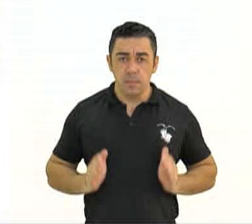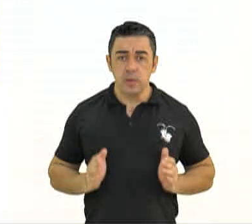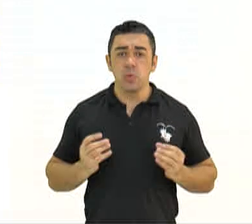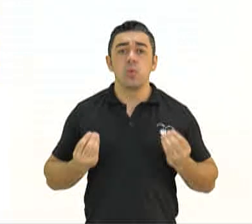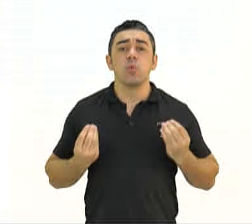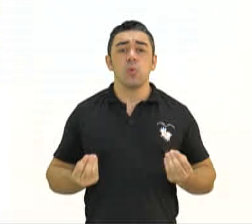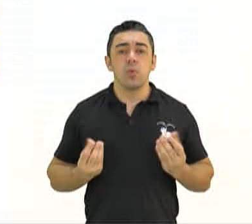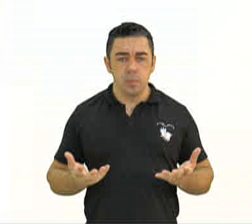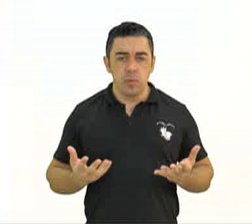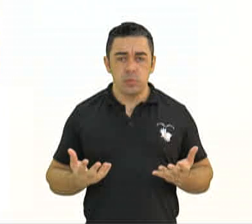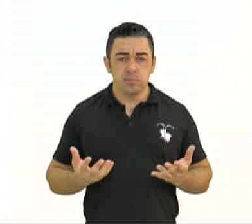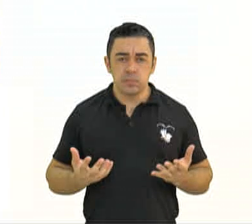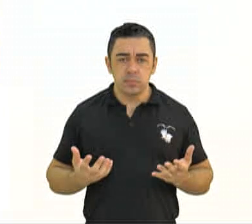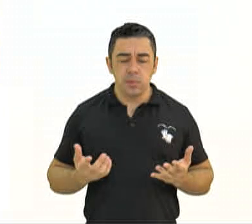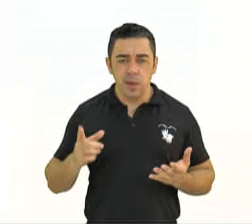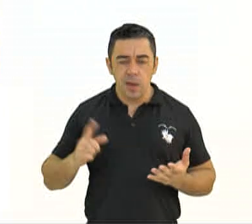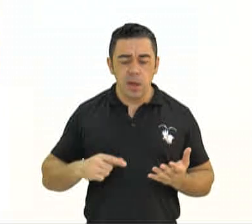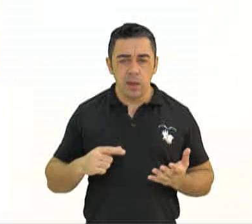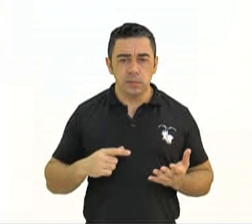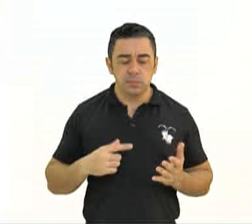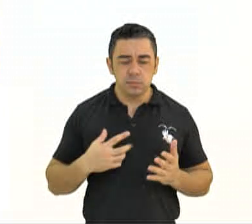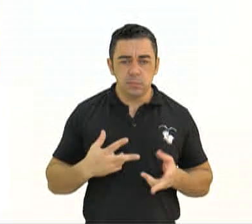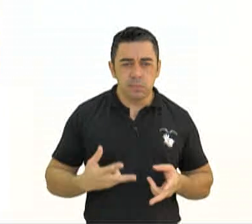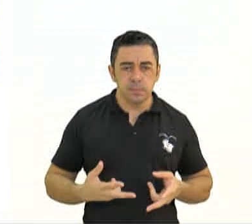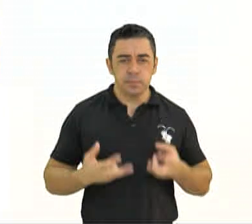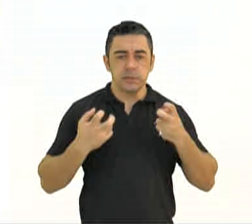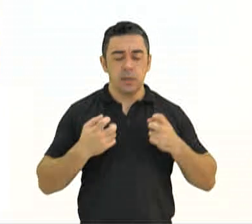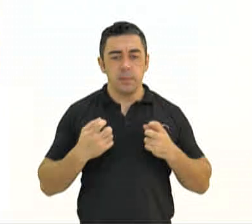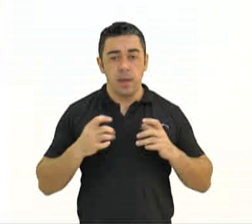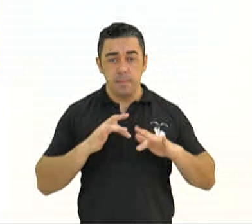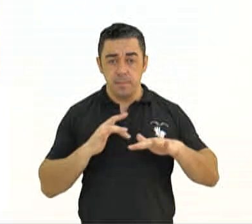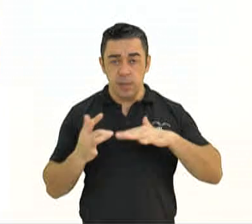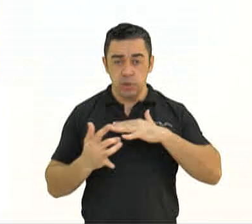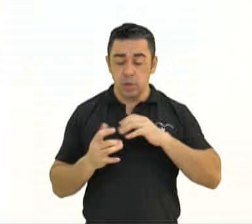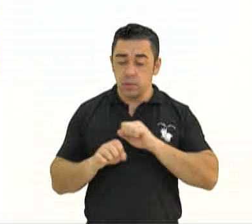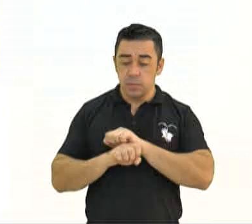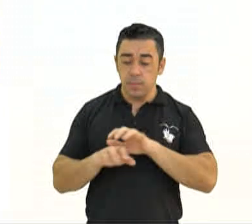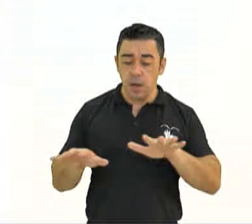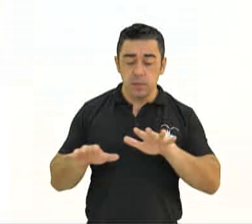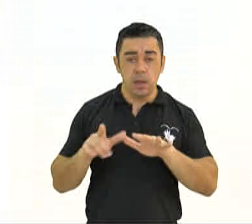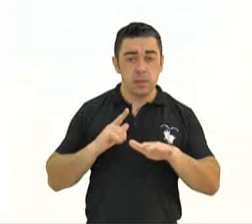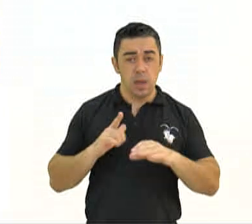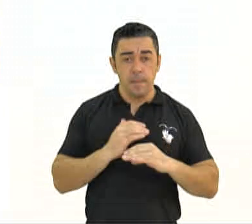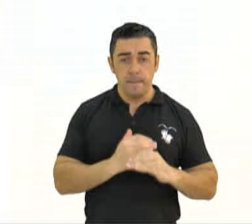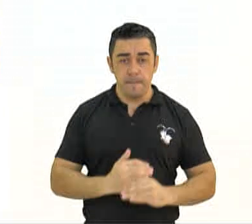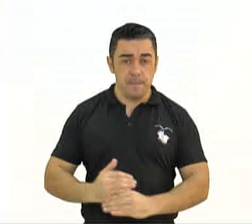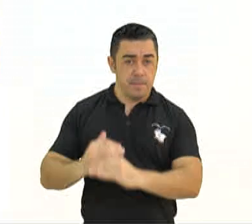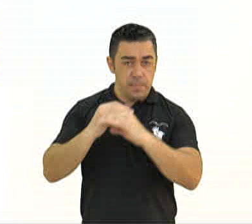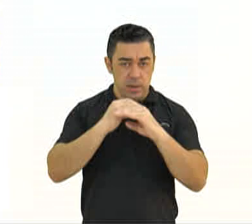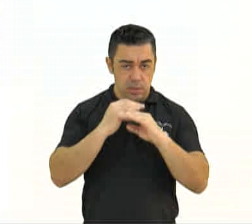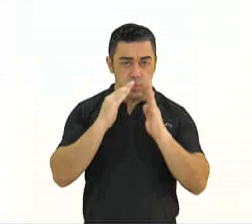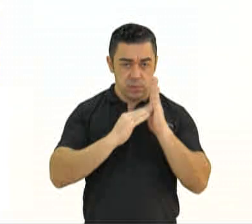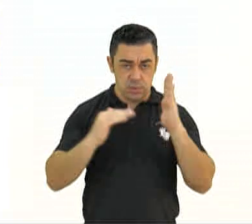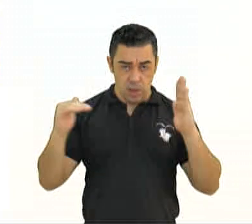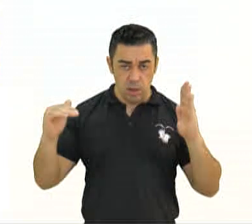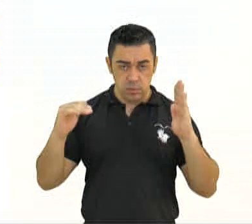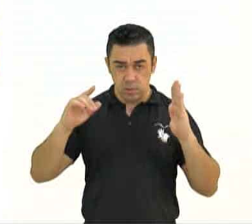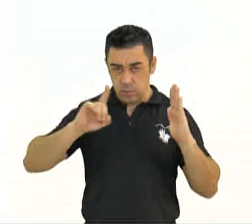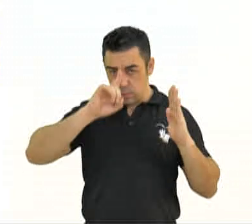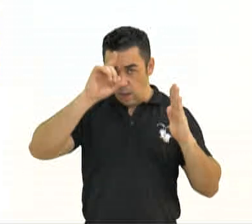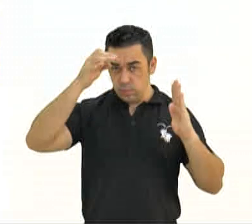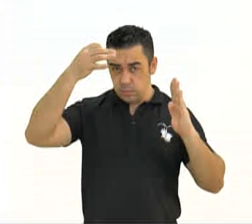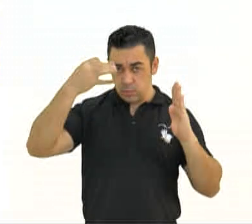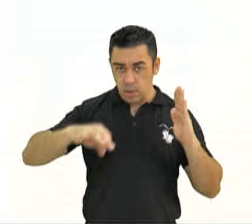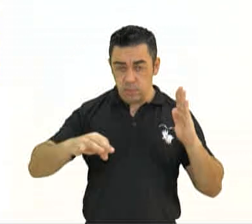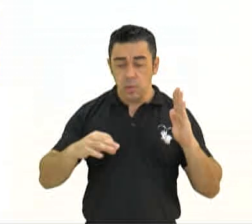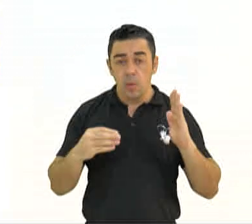de forma irrefletida. Então, a mídia, a sociedade, coloca um padrão estético como ideal, um comportamento